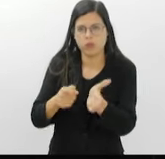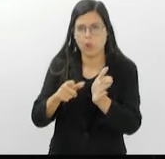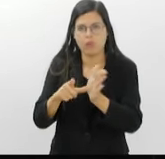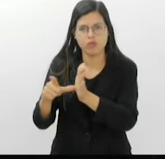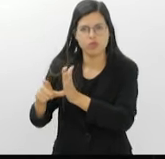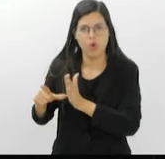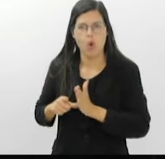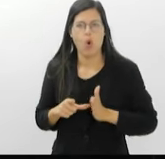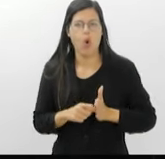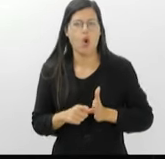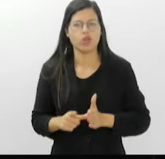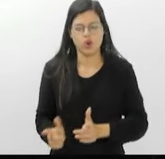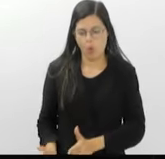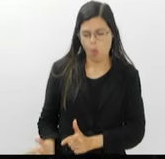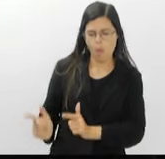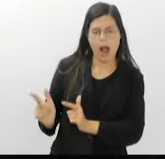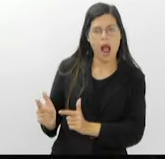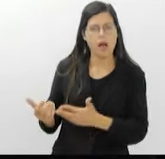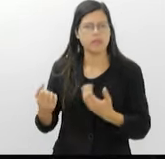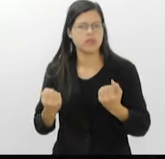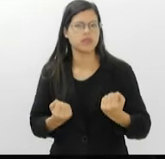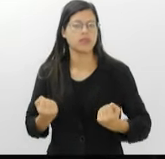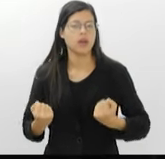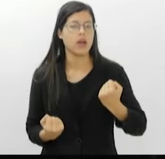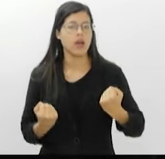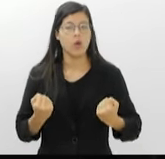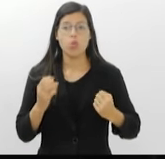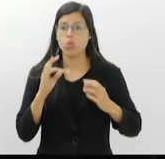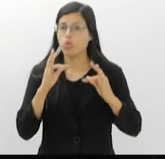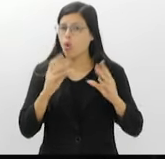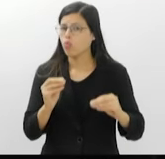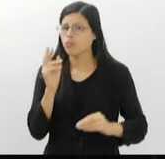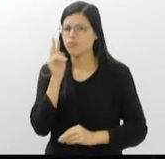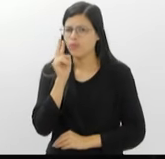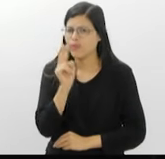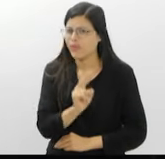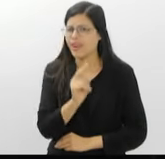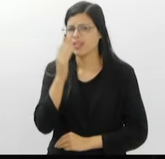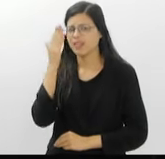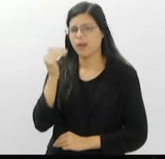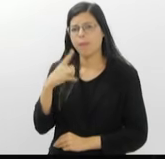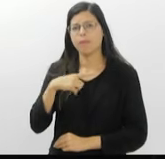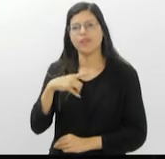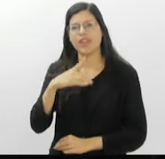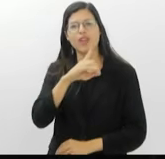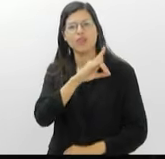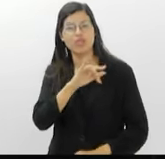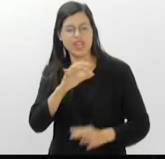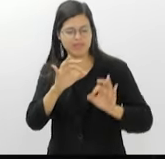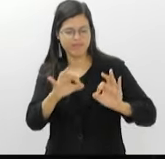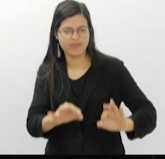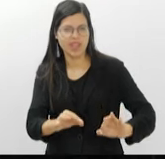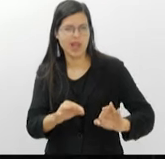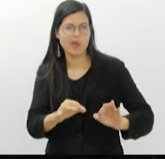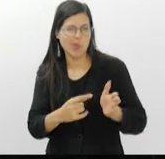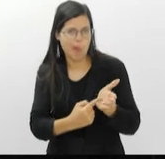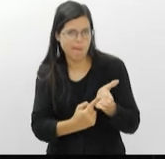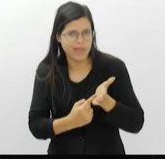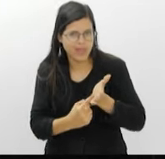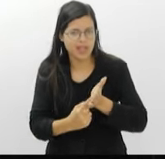Todo mundo vê, tem um dia certo para poder para poder fazer a